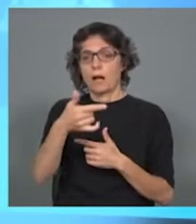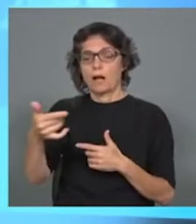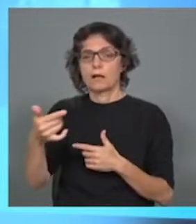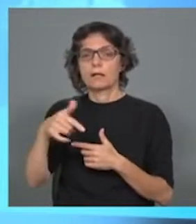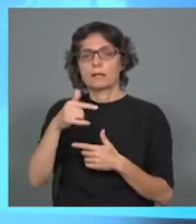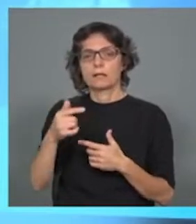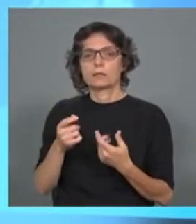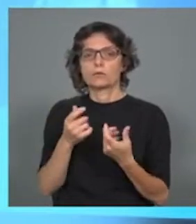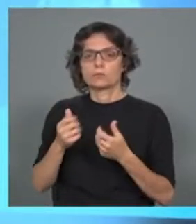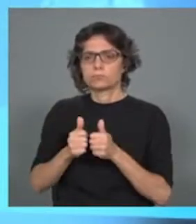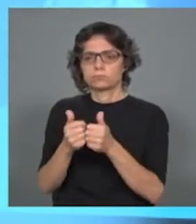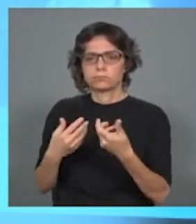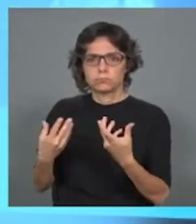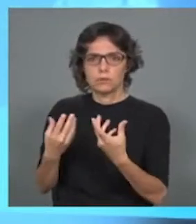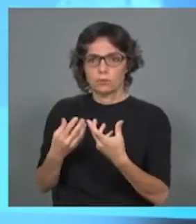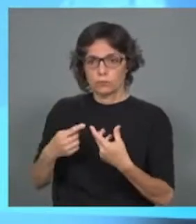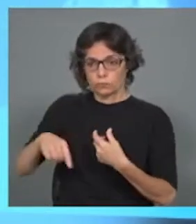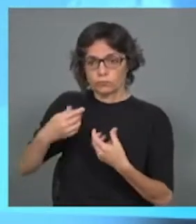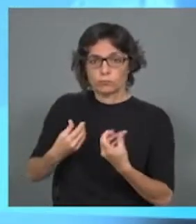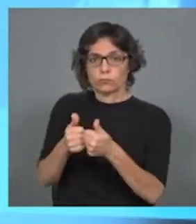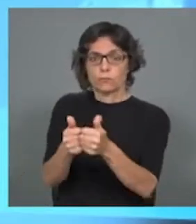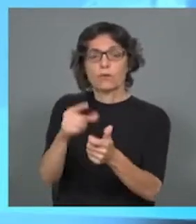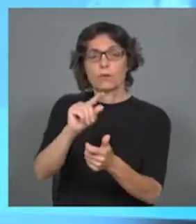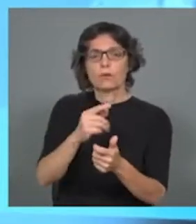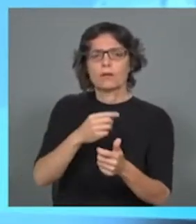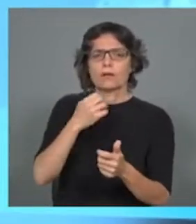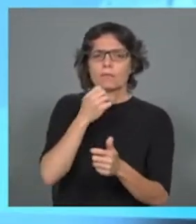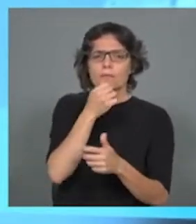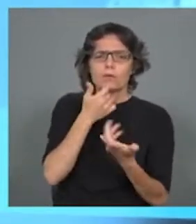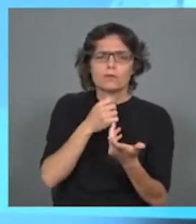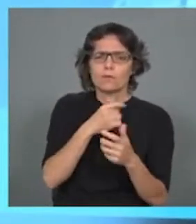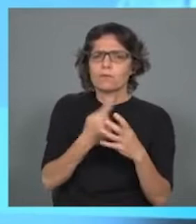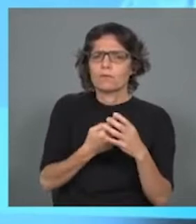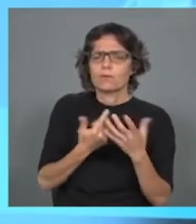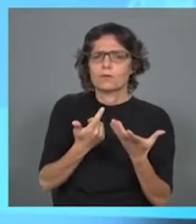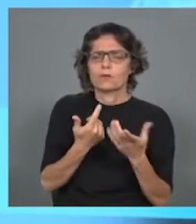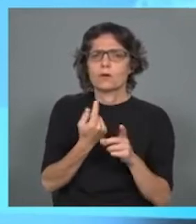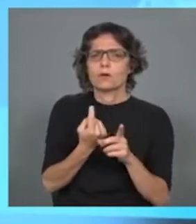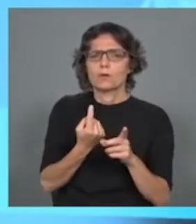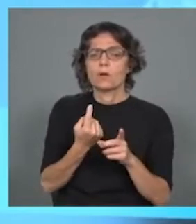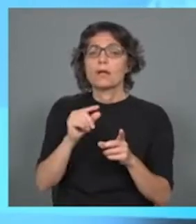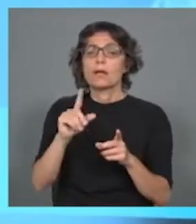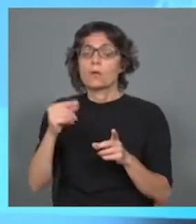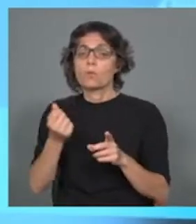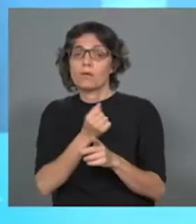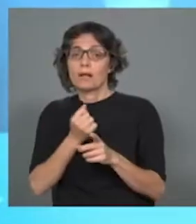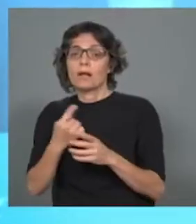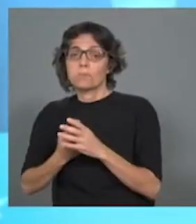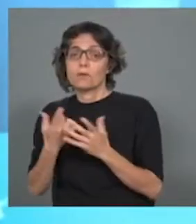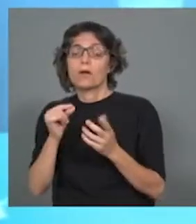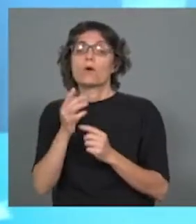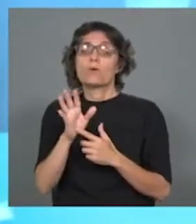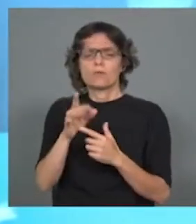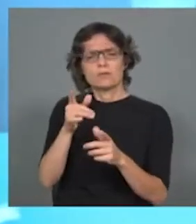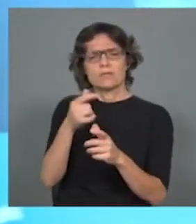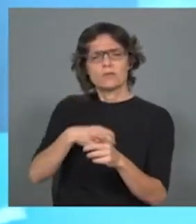nossas, sofrem de solidão e outras que sofrem solidão porque estão isoladas em casa, como dizia. Pessoas, mesmo sendo visitadas,